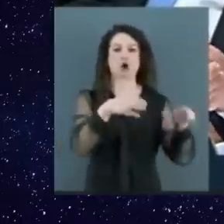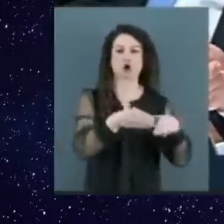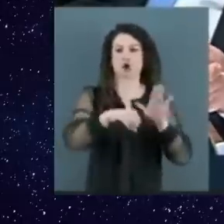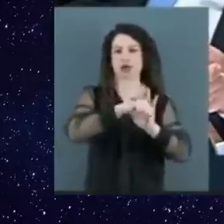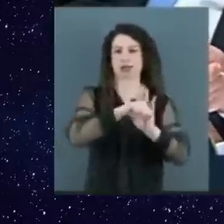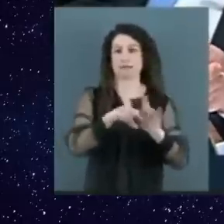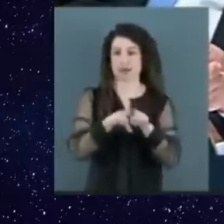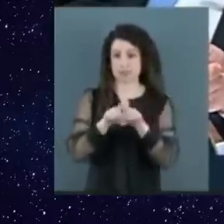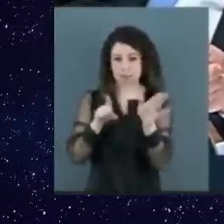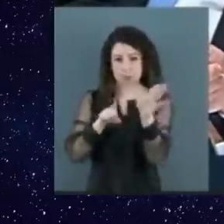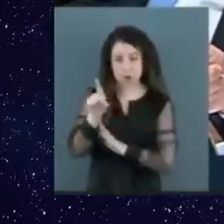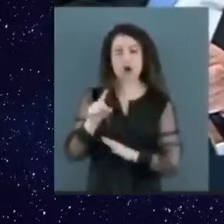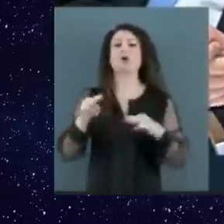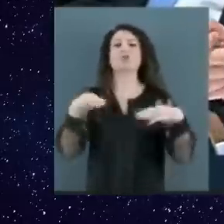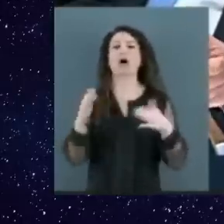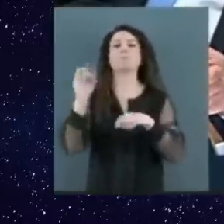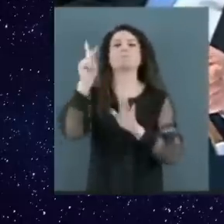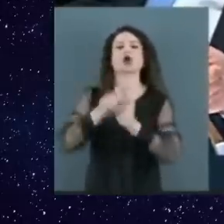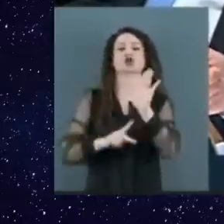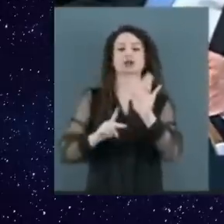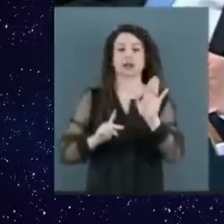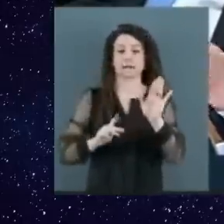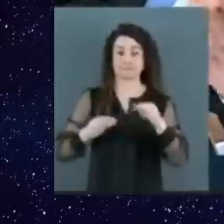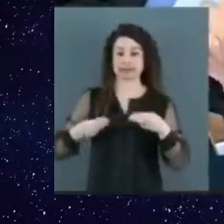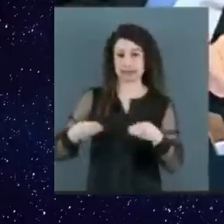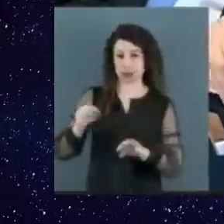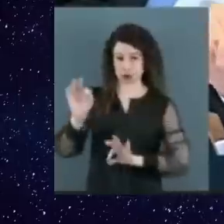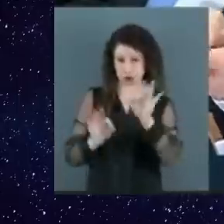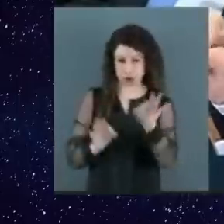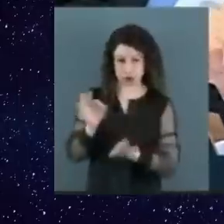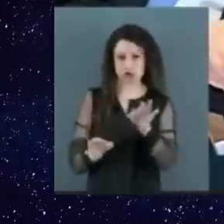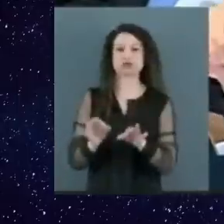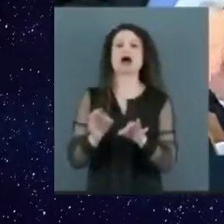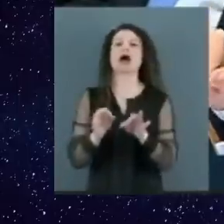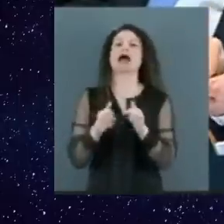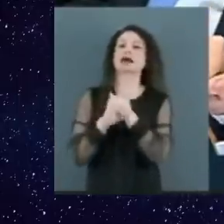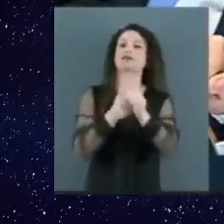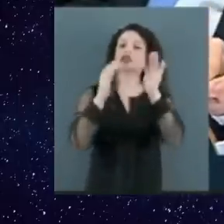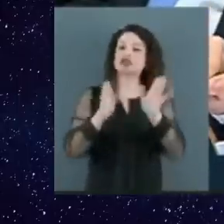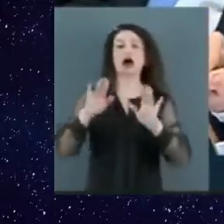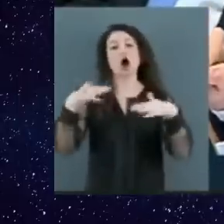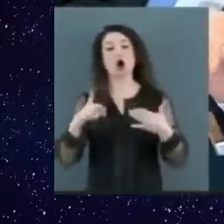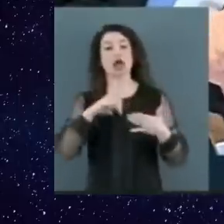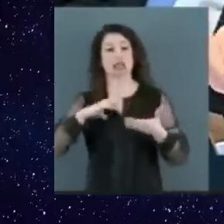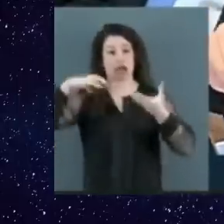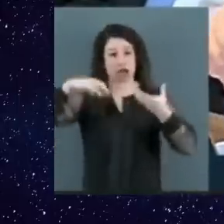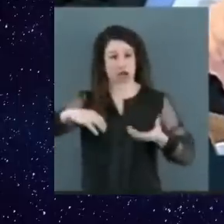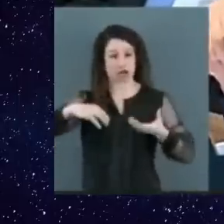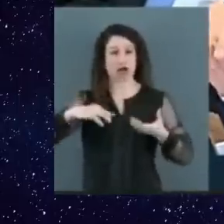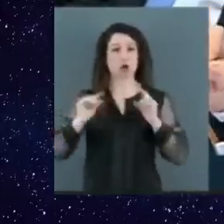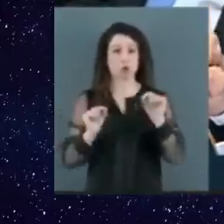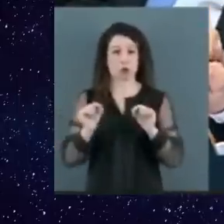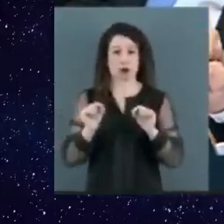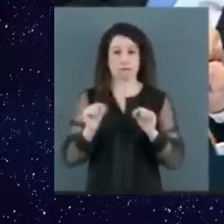da Justiça já encaminhou ou os projetos que estão dentro do Congresso Nacional, no qual o Ministério da